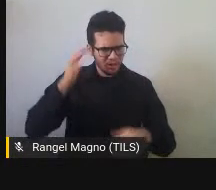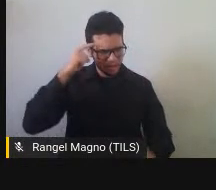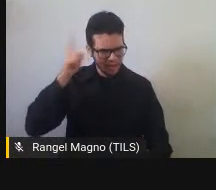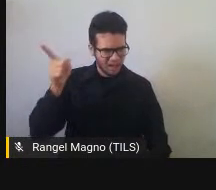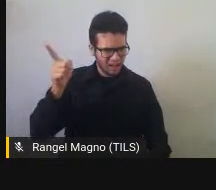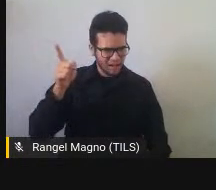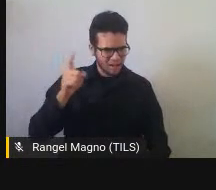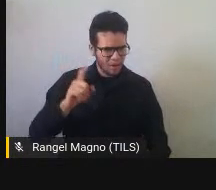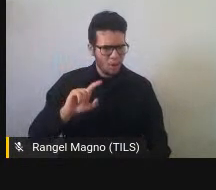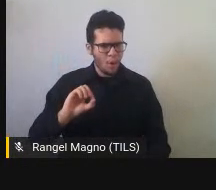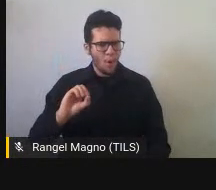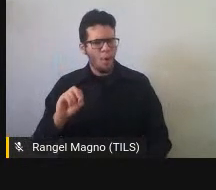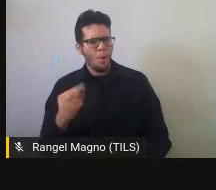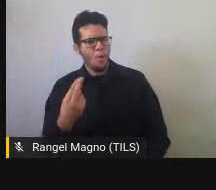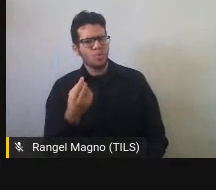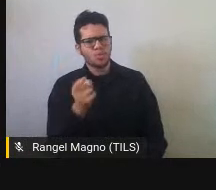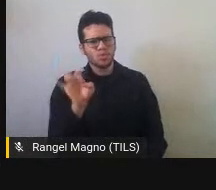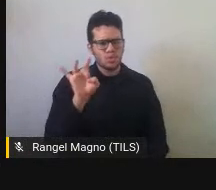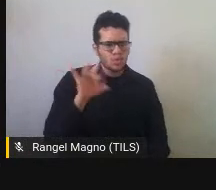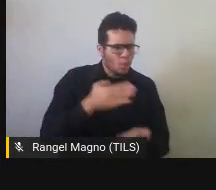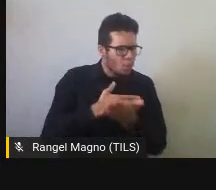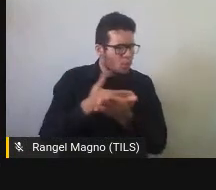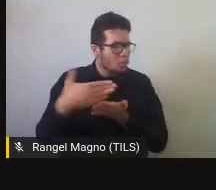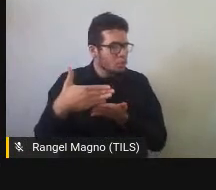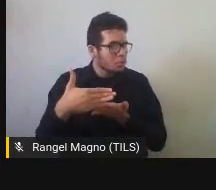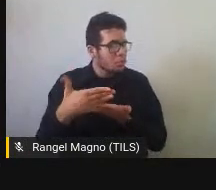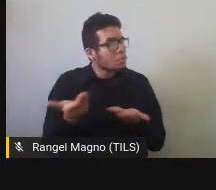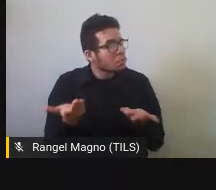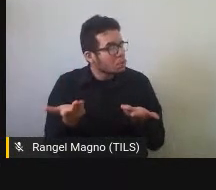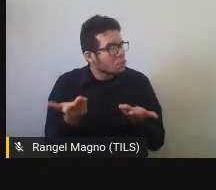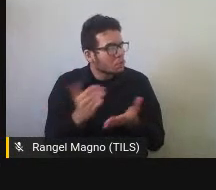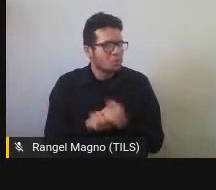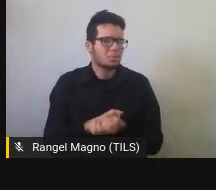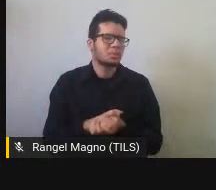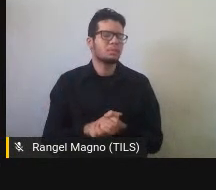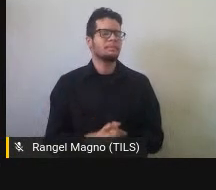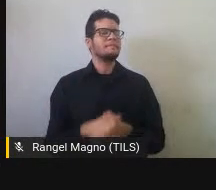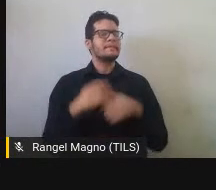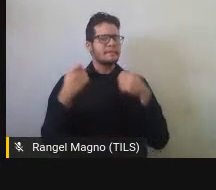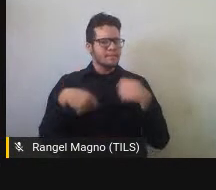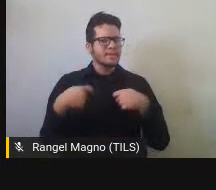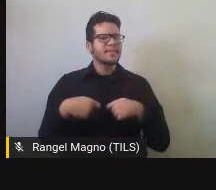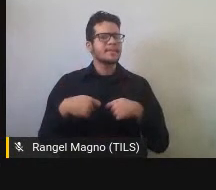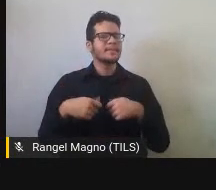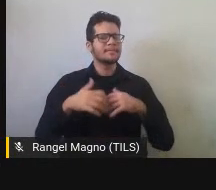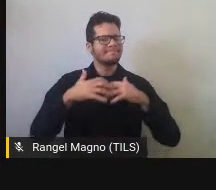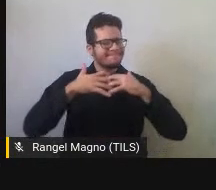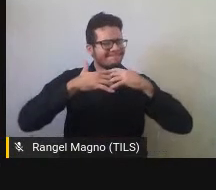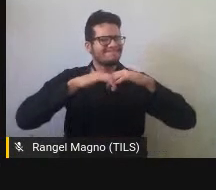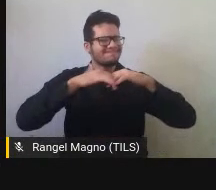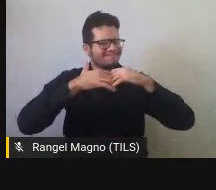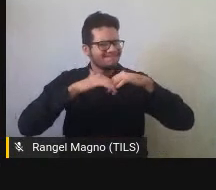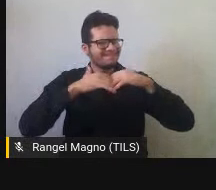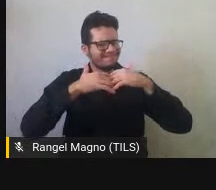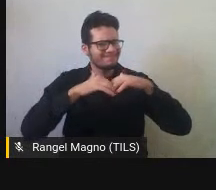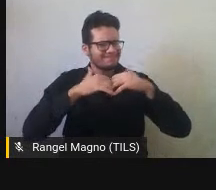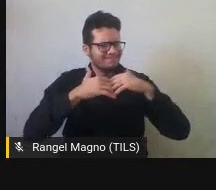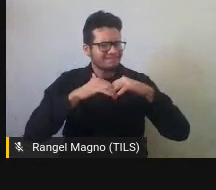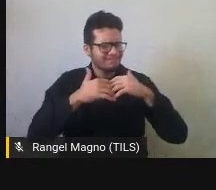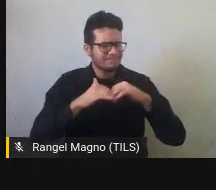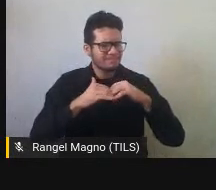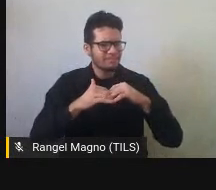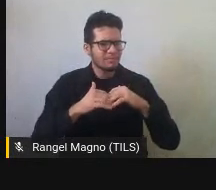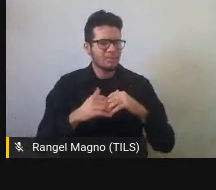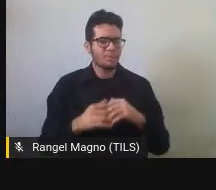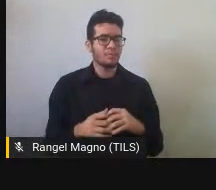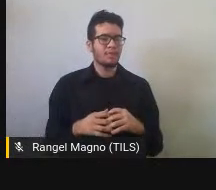aspecto observado na língua não sustentava uma hipótese propriamente mas esse aspecto talvez fosse parte de